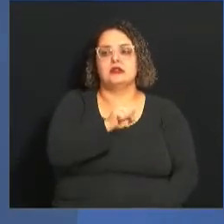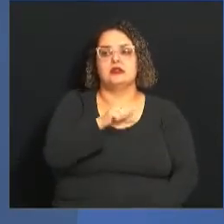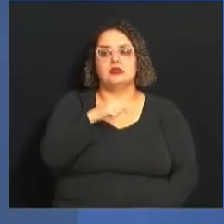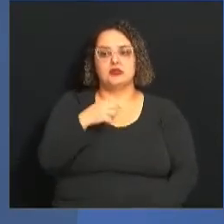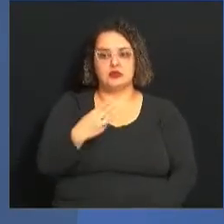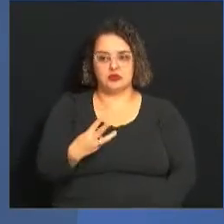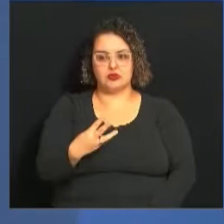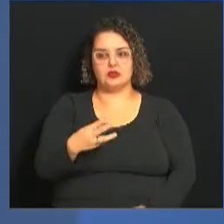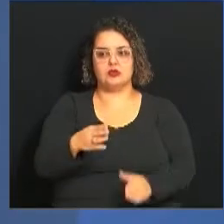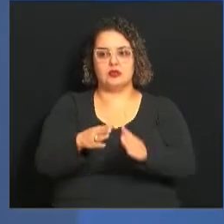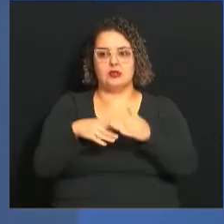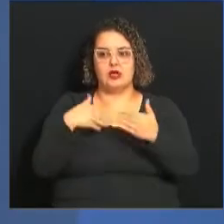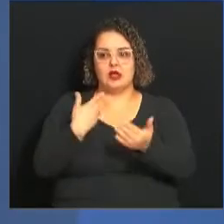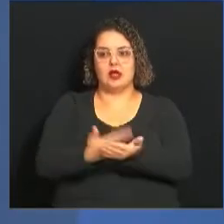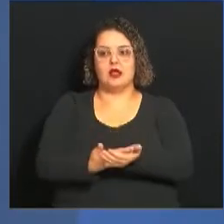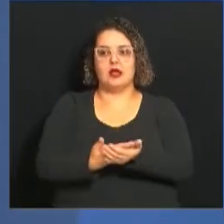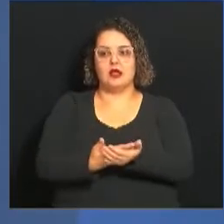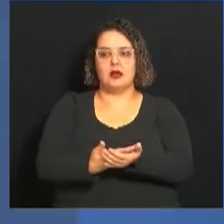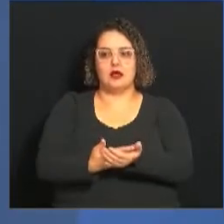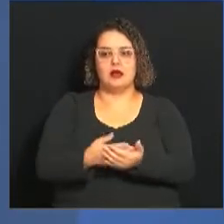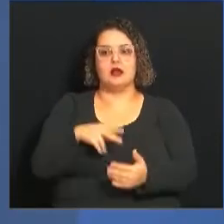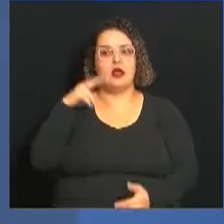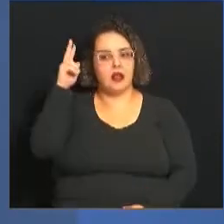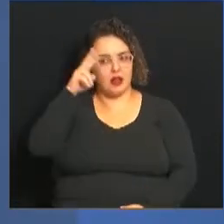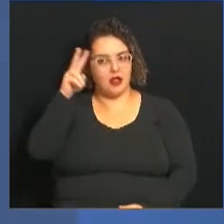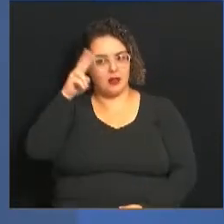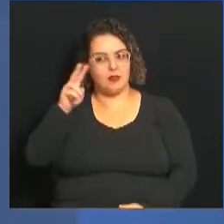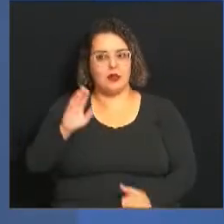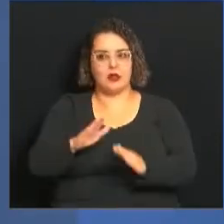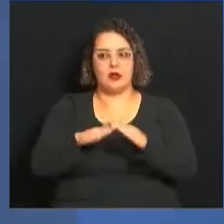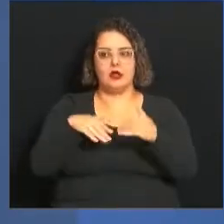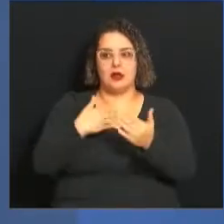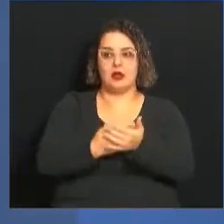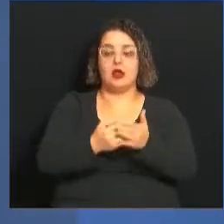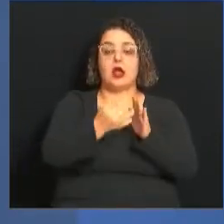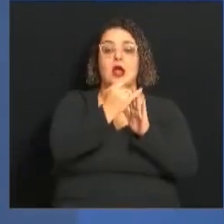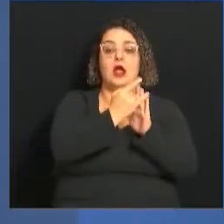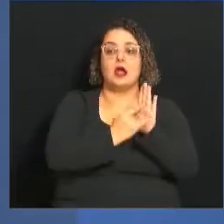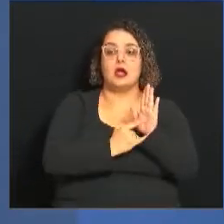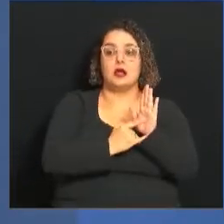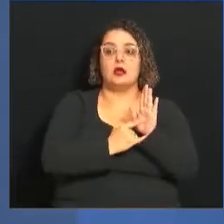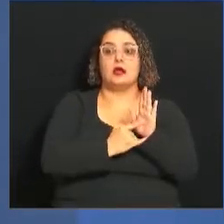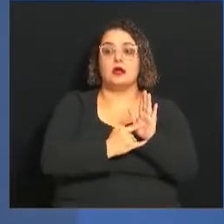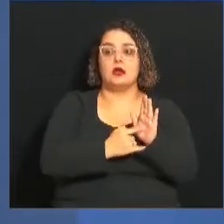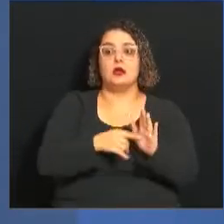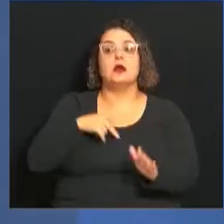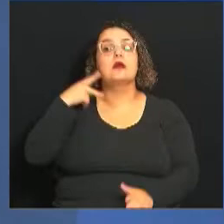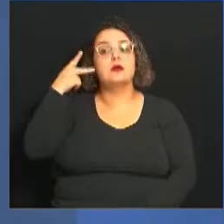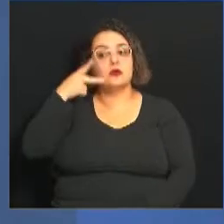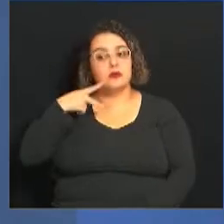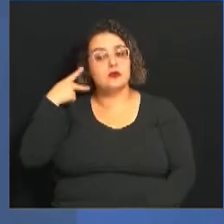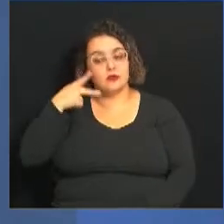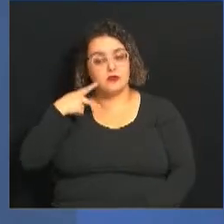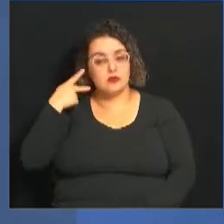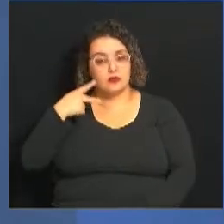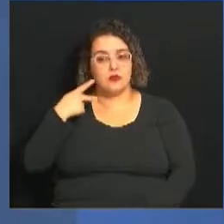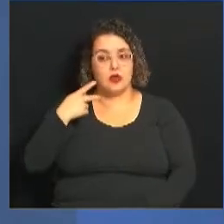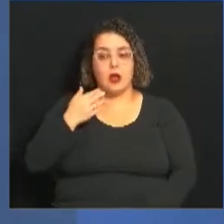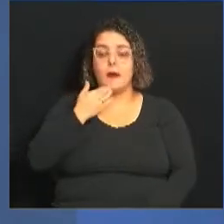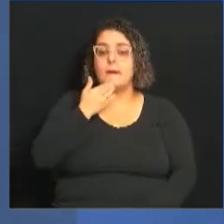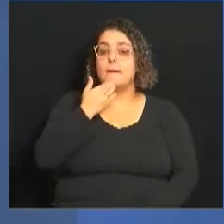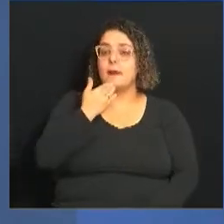183 requerimentos. A gente lembra que o requerimento é aquele documento em que o parlamentar ele